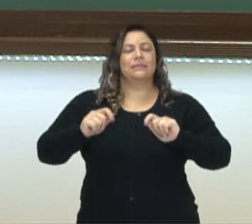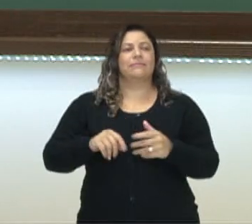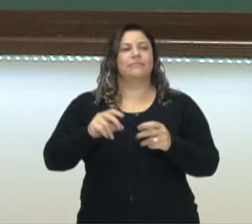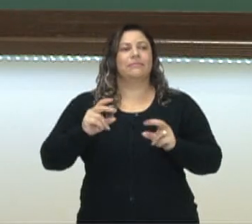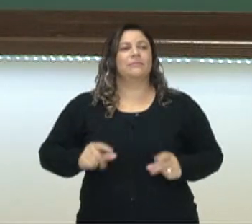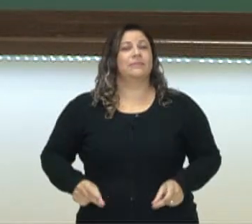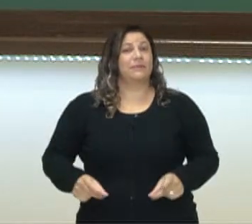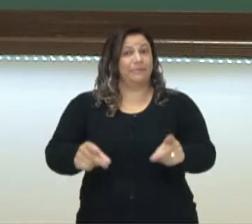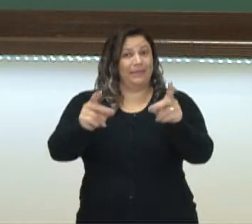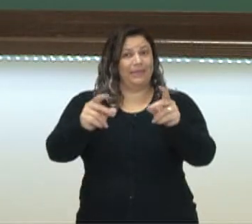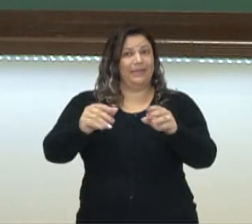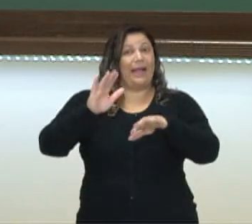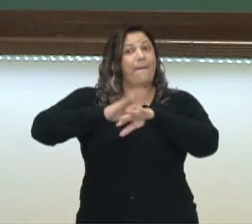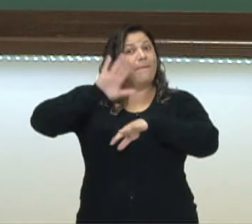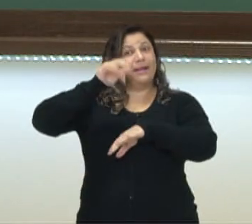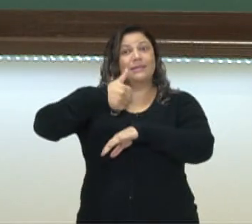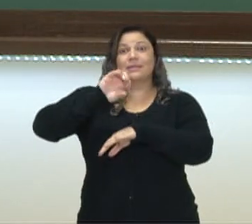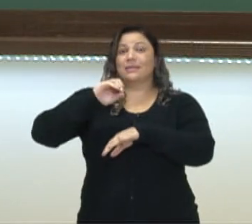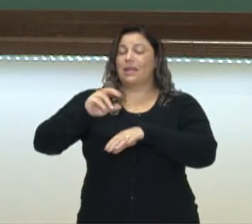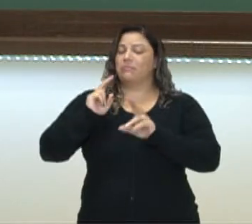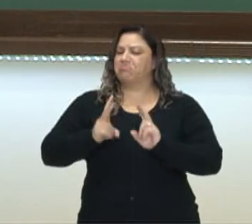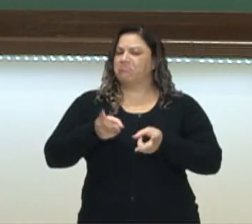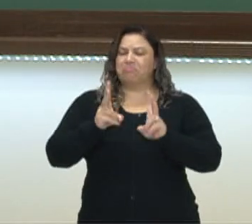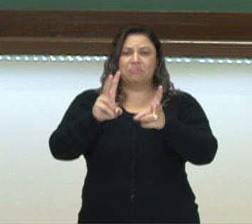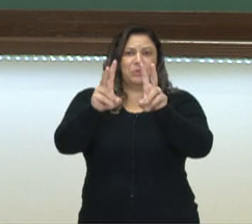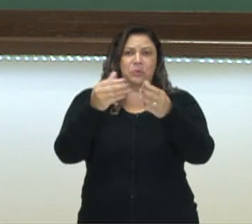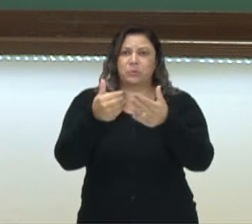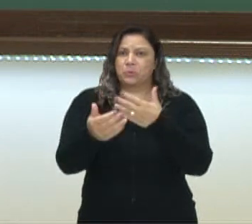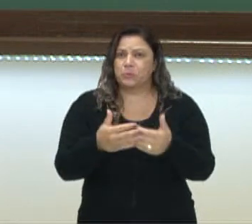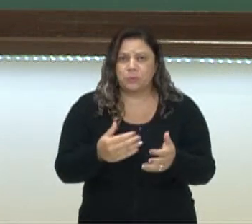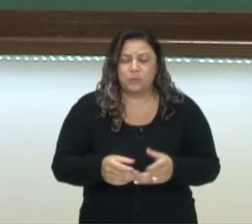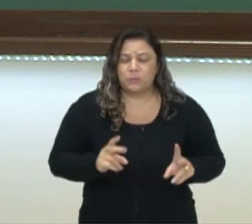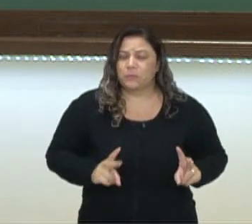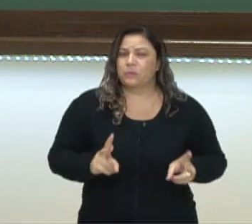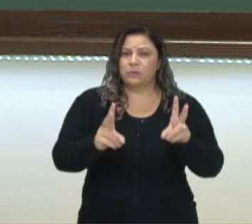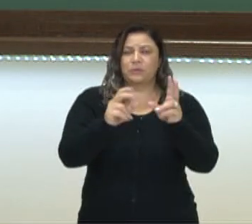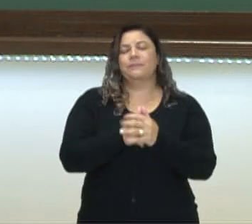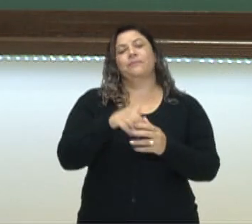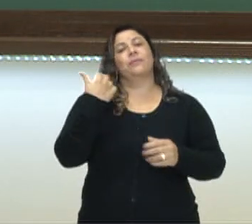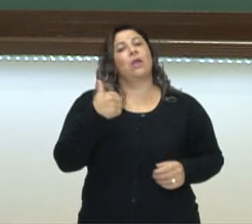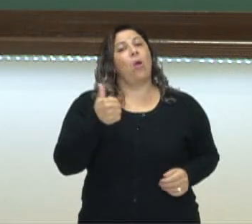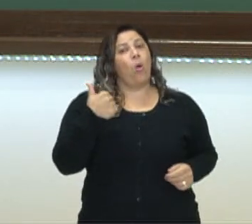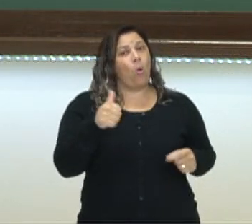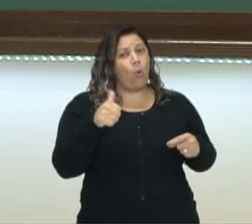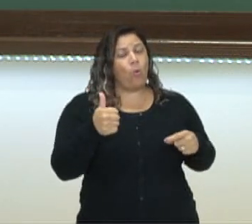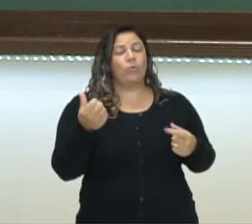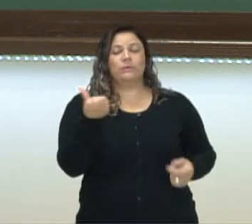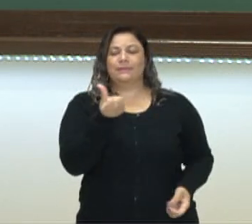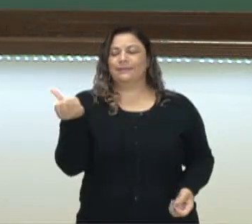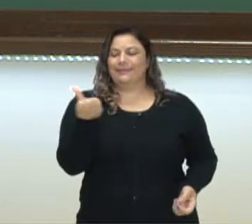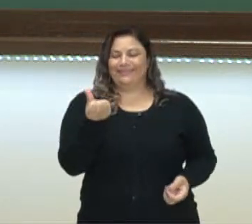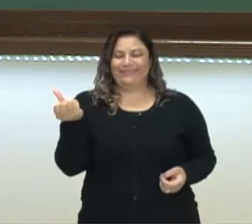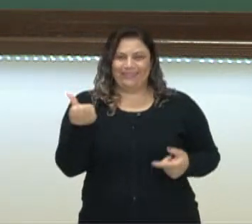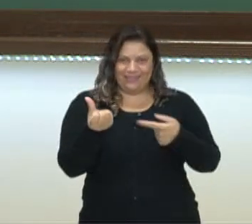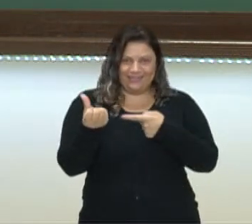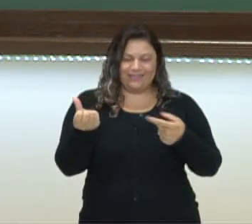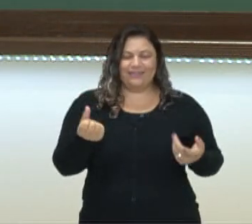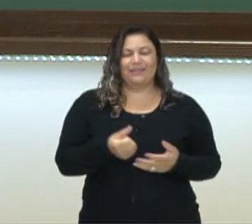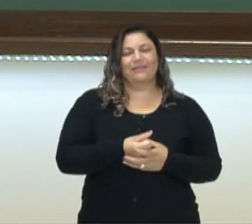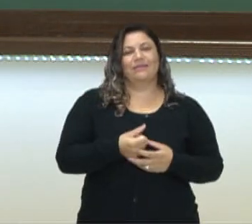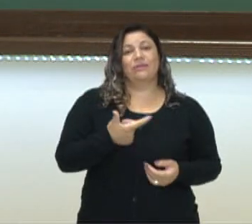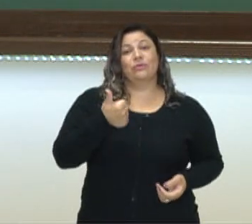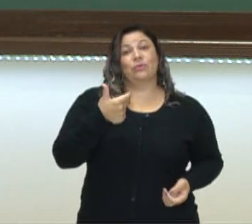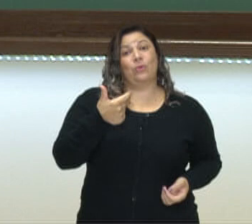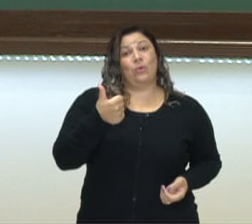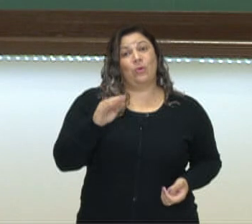além do 10, certo? Pode ter 6 vezes o 11, que seria o quê? 66. 6 vezes